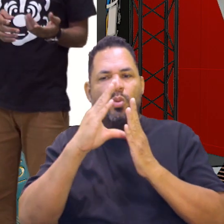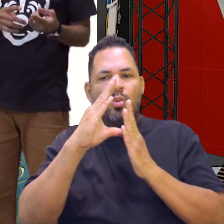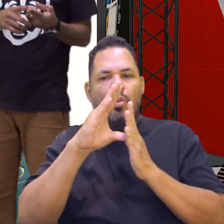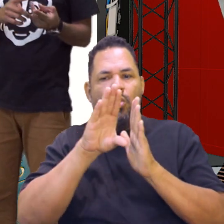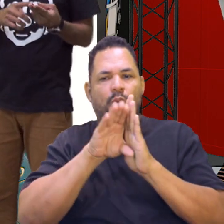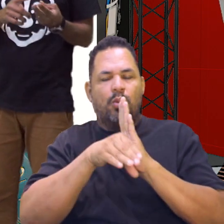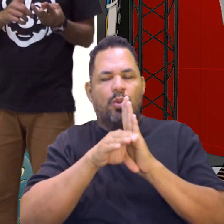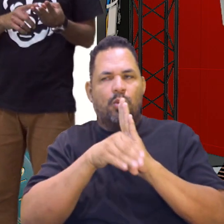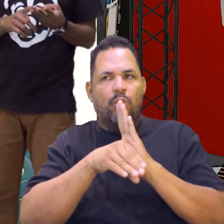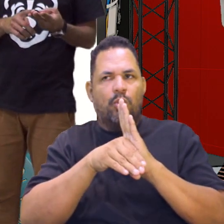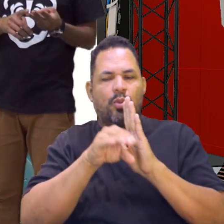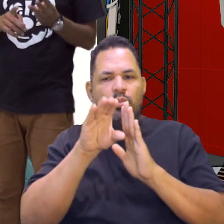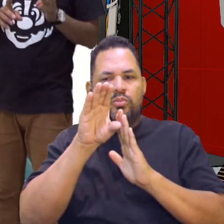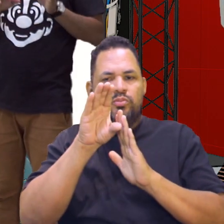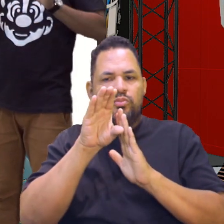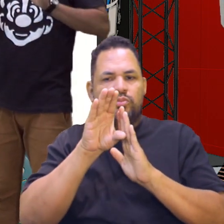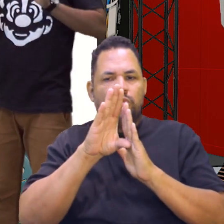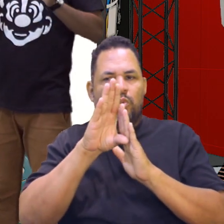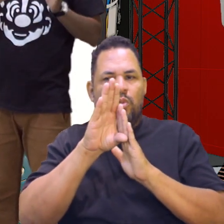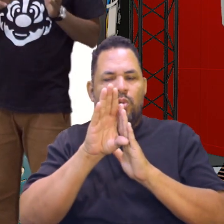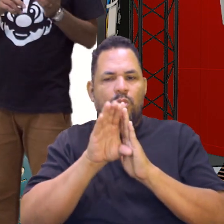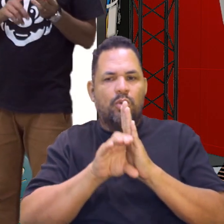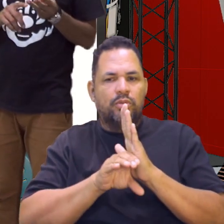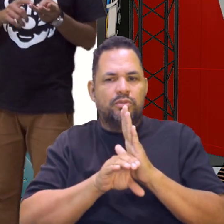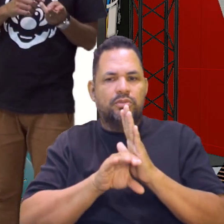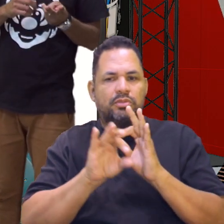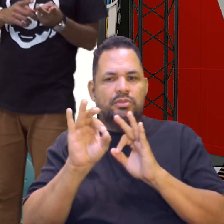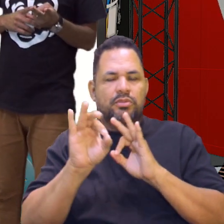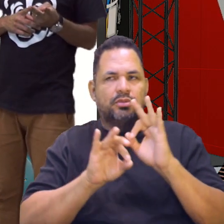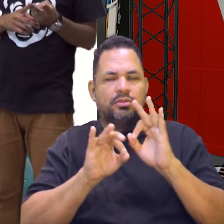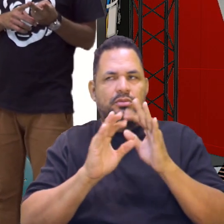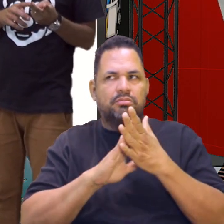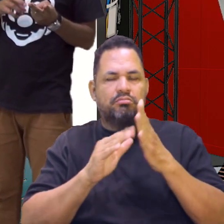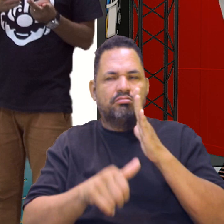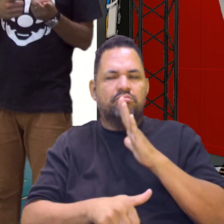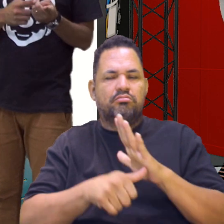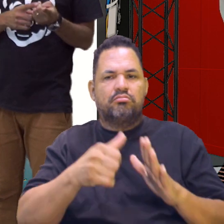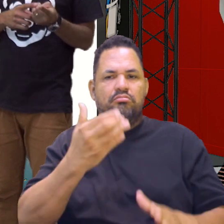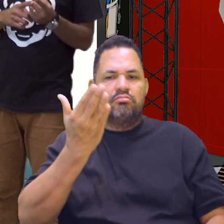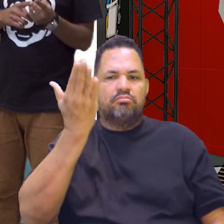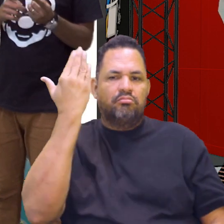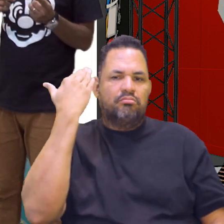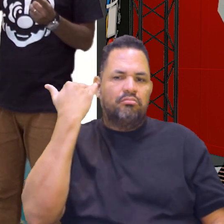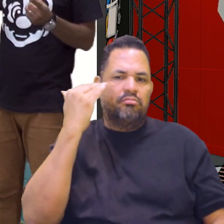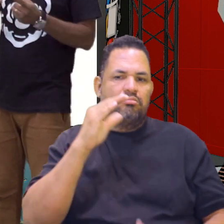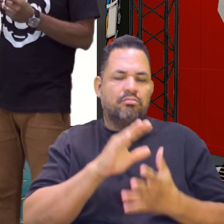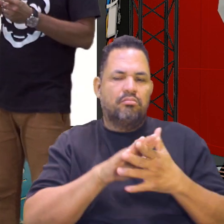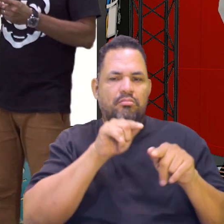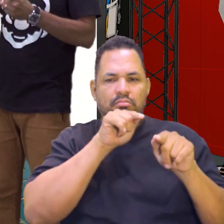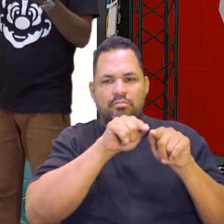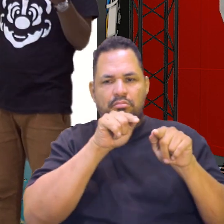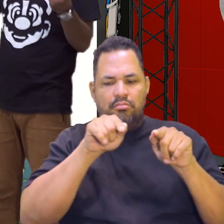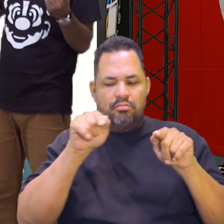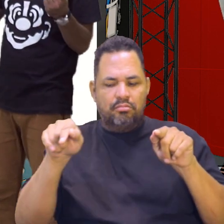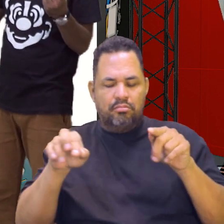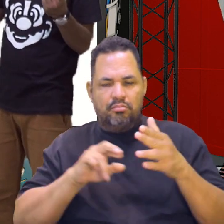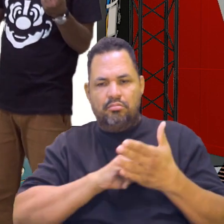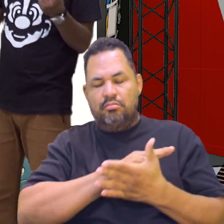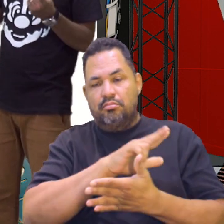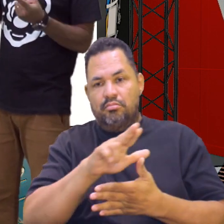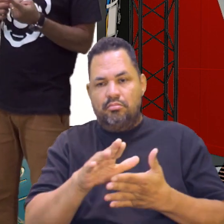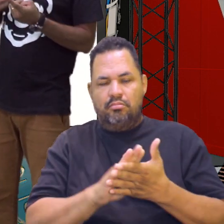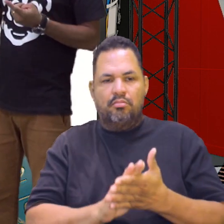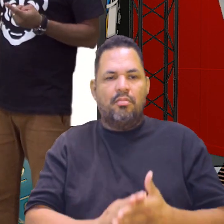Da geometria, ponto, reta e plano, fica meio assim, porque ponto não tem definição. Reta é um conjunto de infinitos